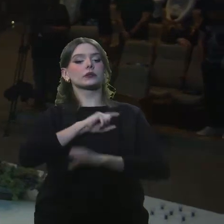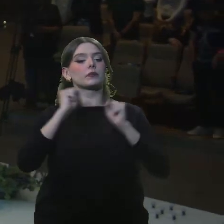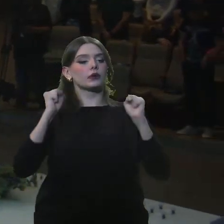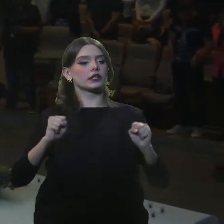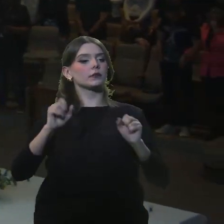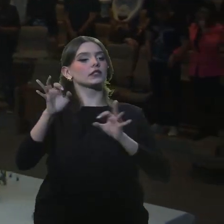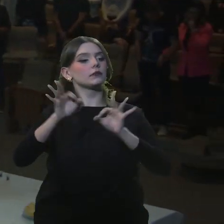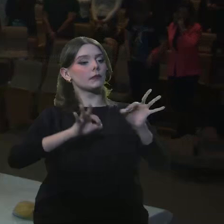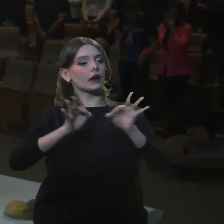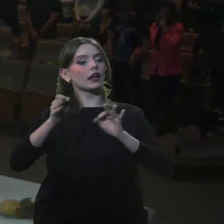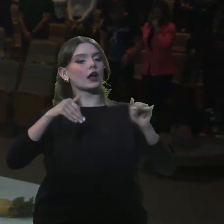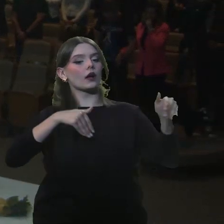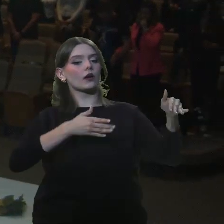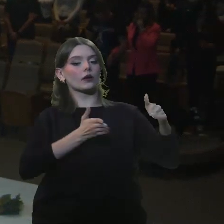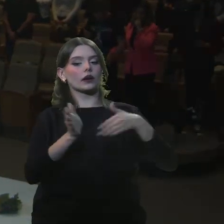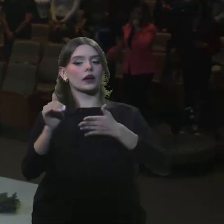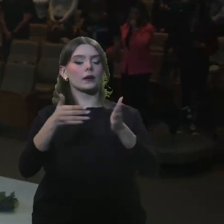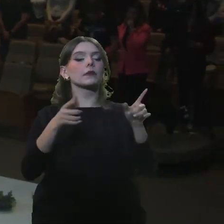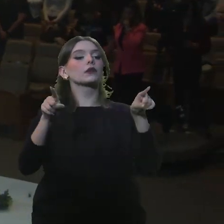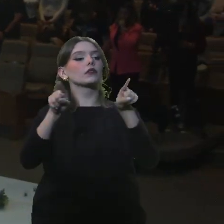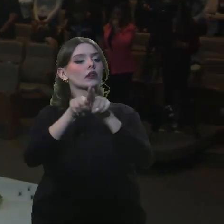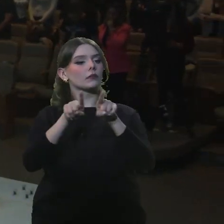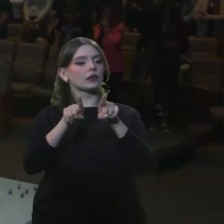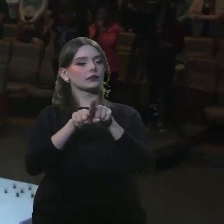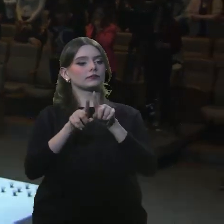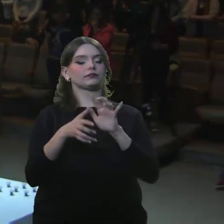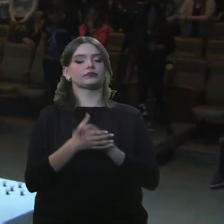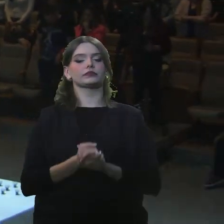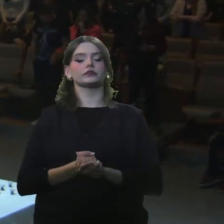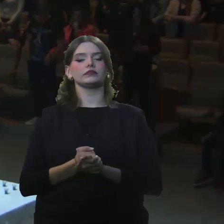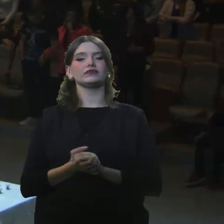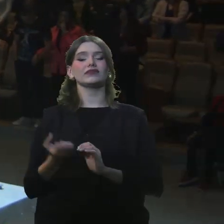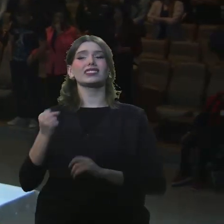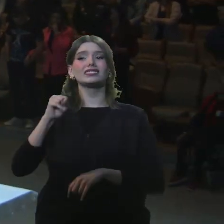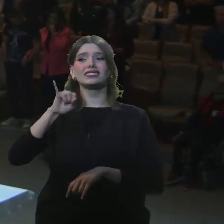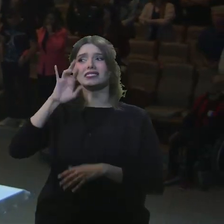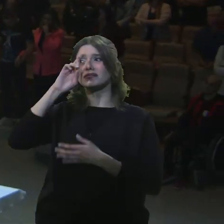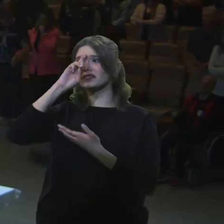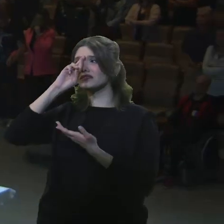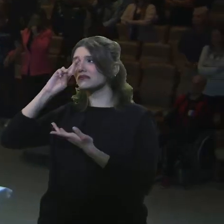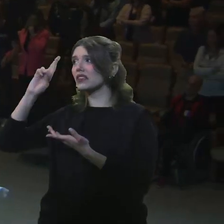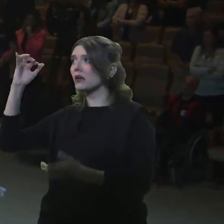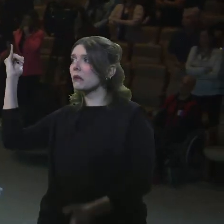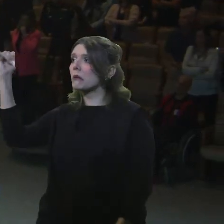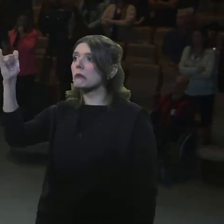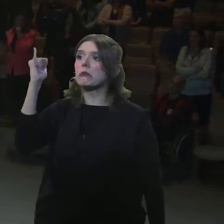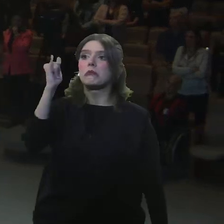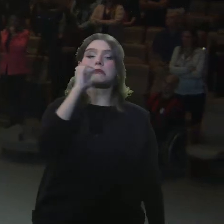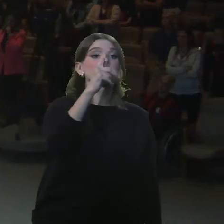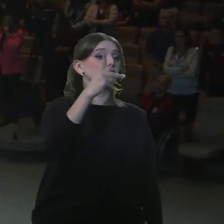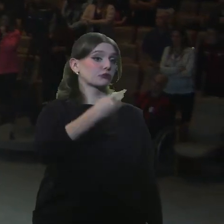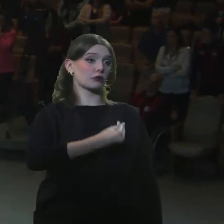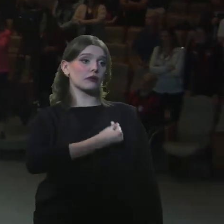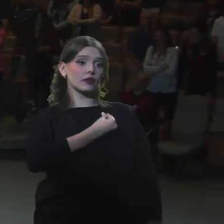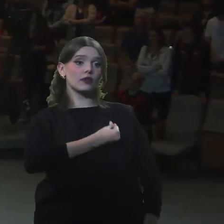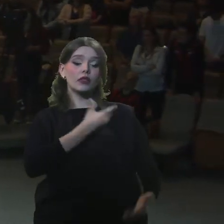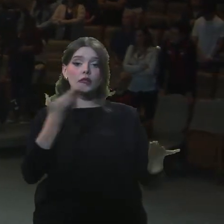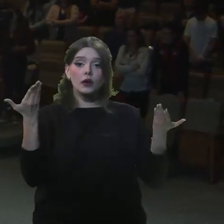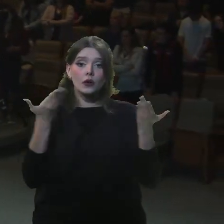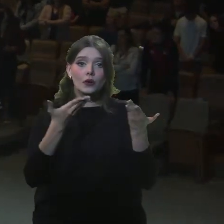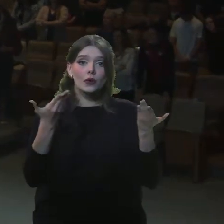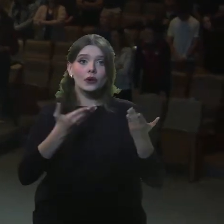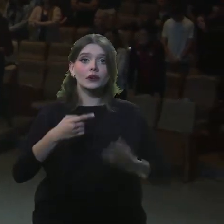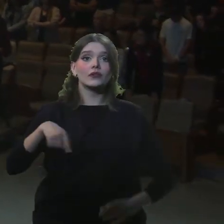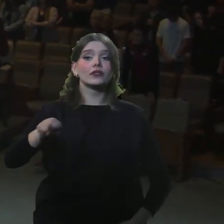Se o Senhor falou com você de alguma forma hoje aqui, de alguma forma, o Senhor falou com você e você está entendendo que existem